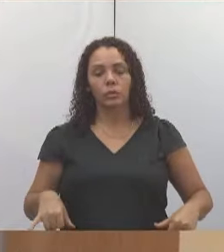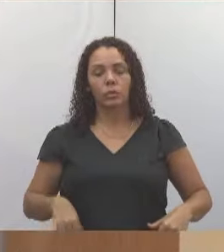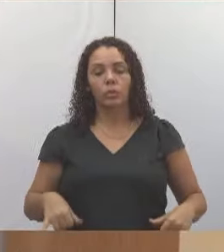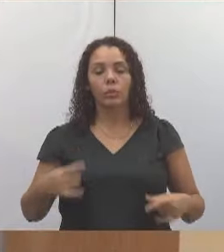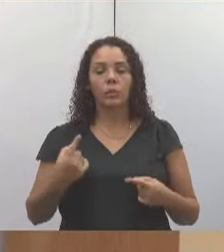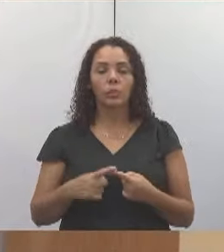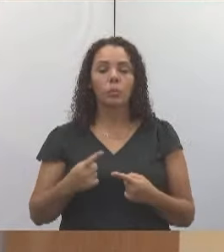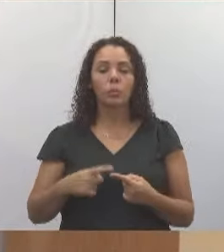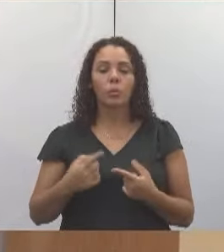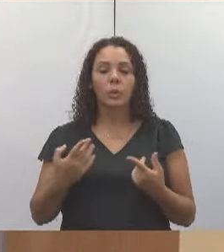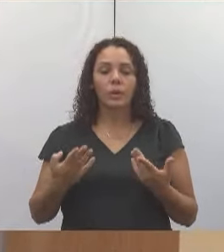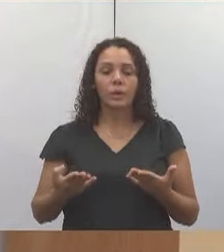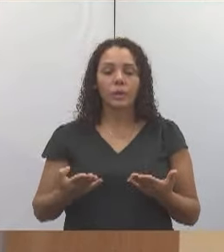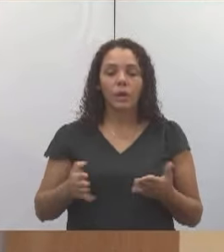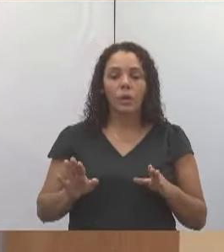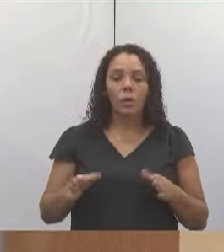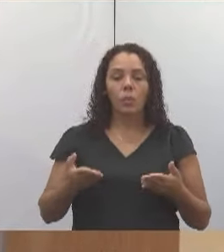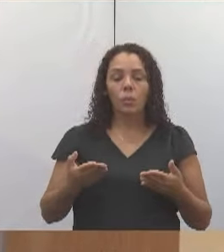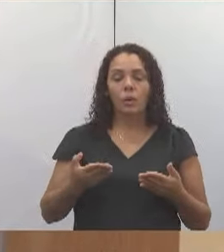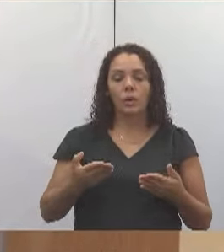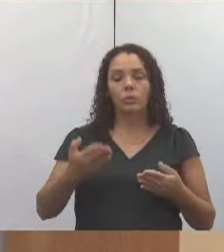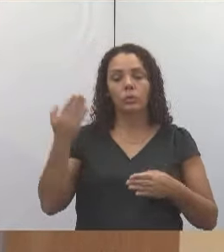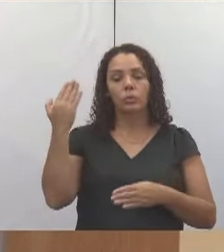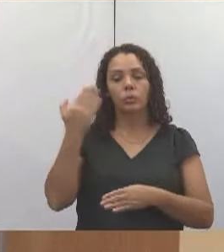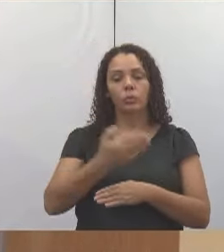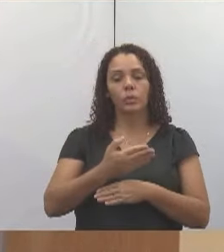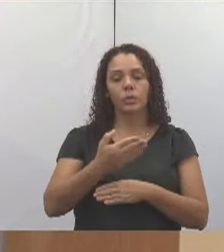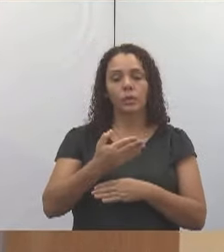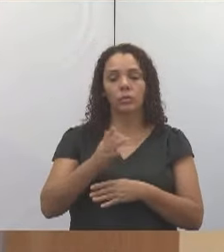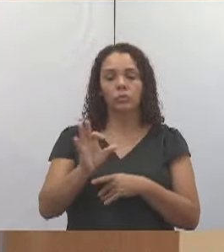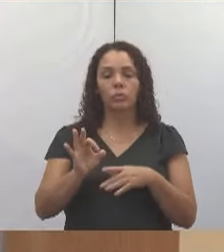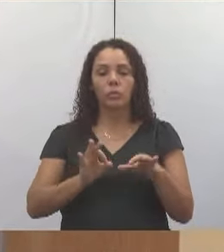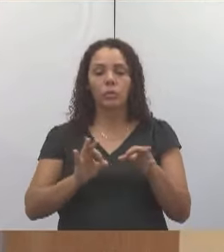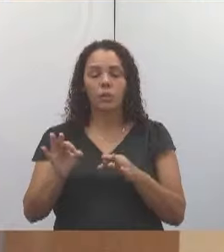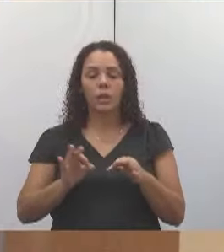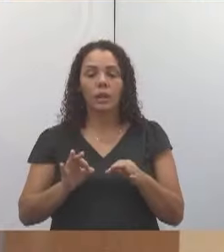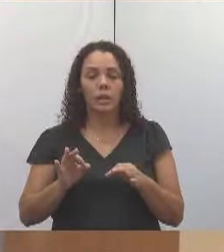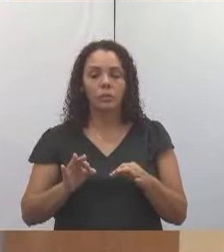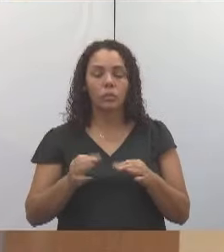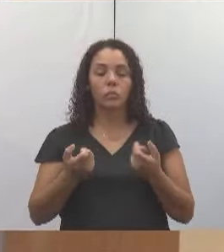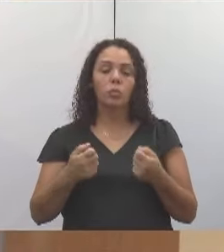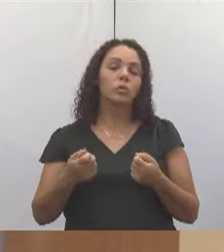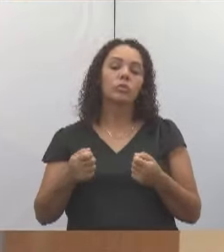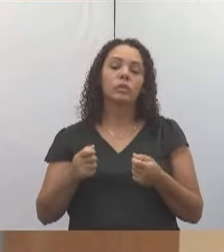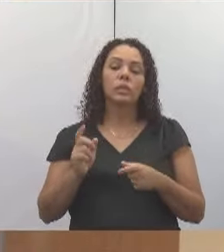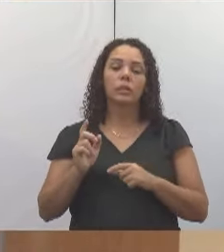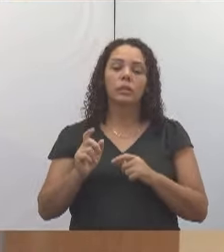Por quê? Quando foi colocada a pedagem, em vez de colocar essa pedagem,